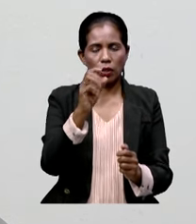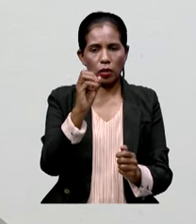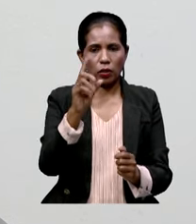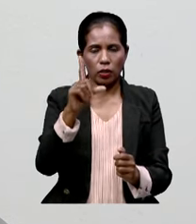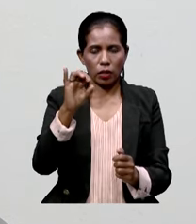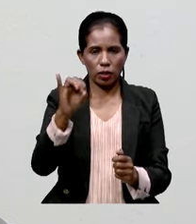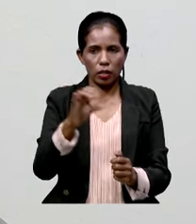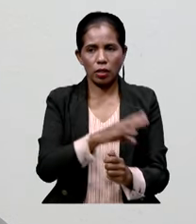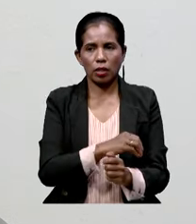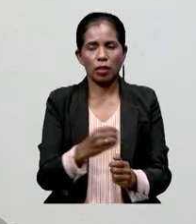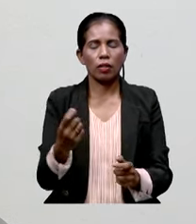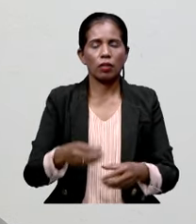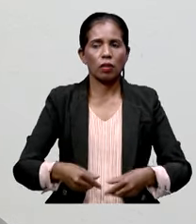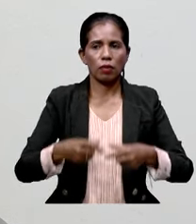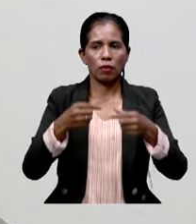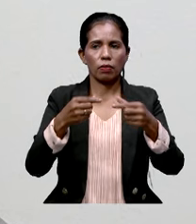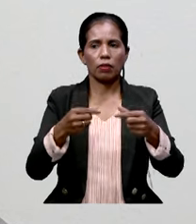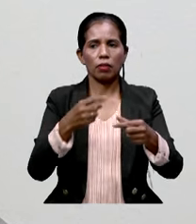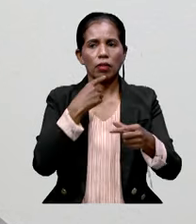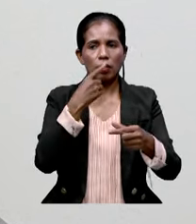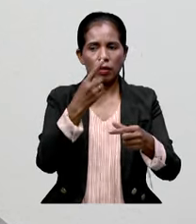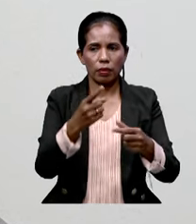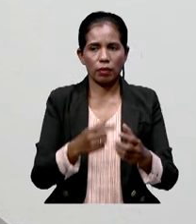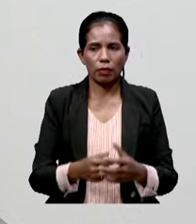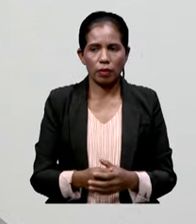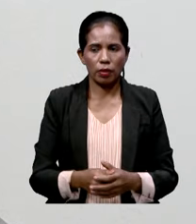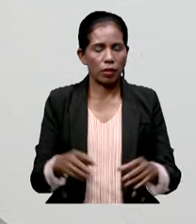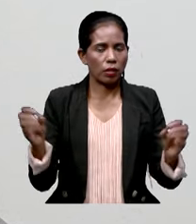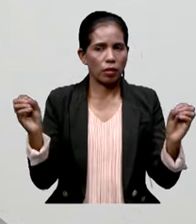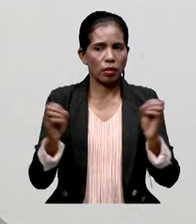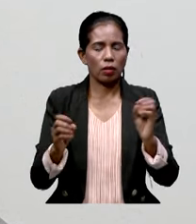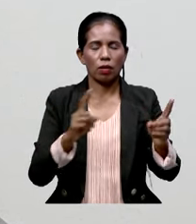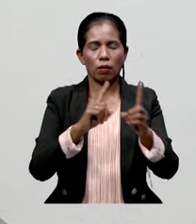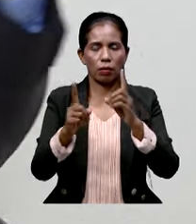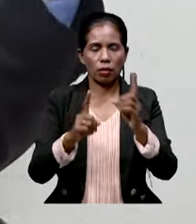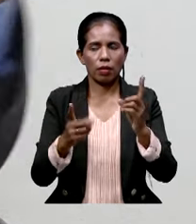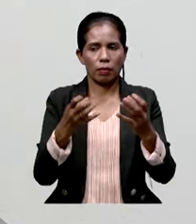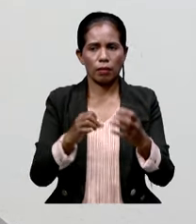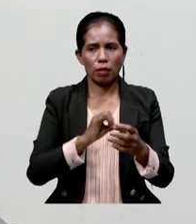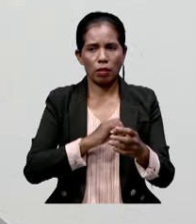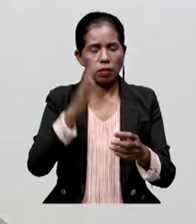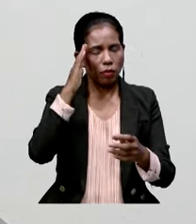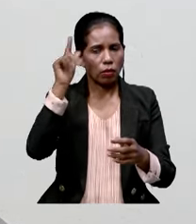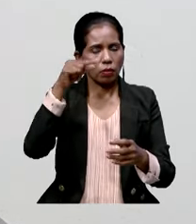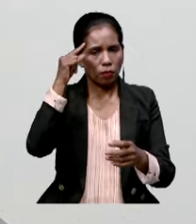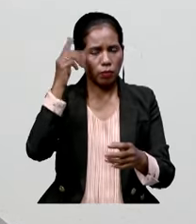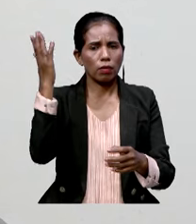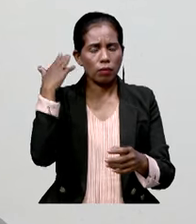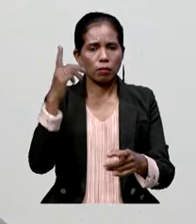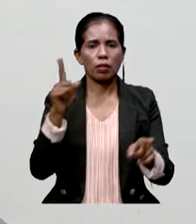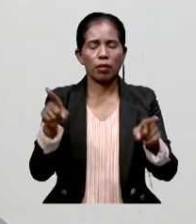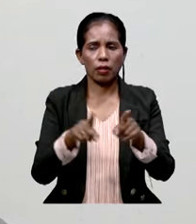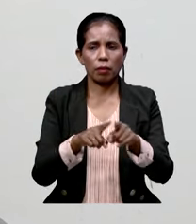certeza sempre fodit orientação nunca bele intervém é um governo anterior moçanesa